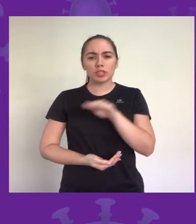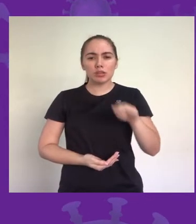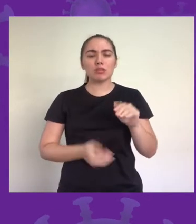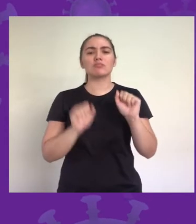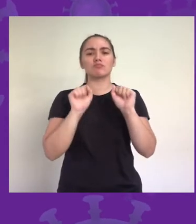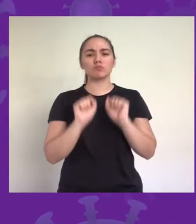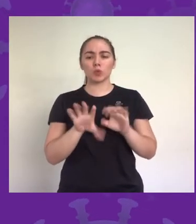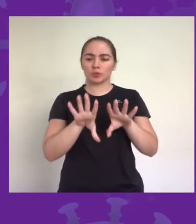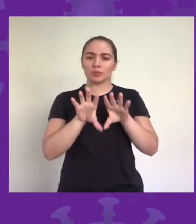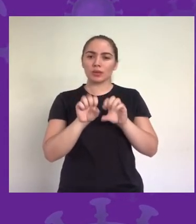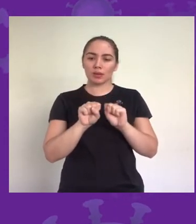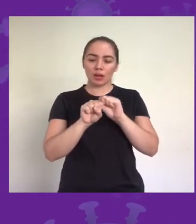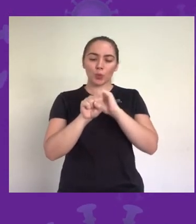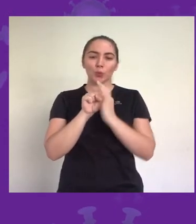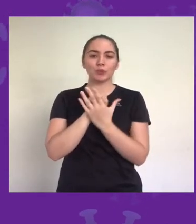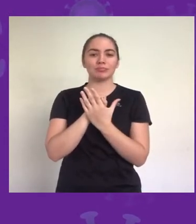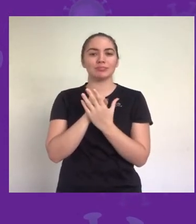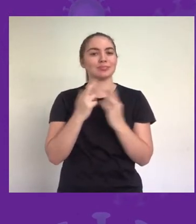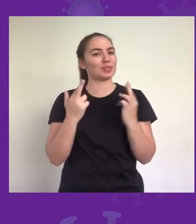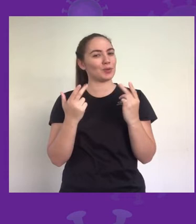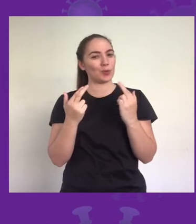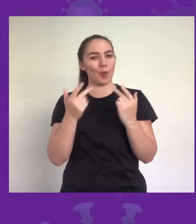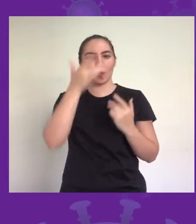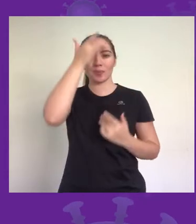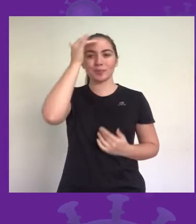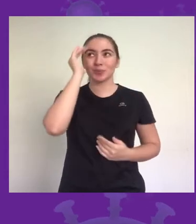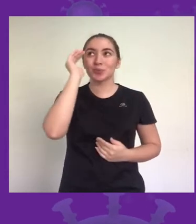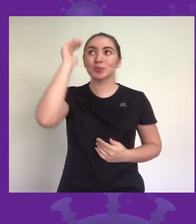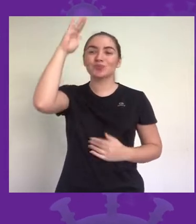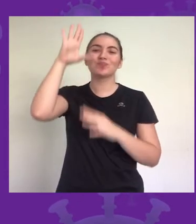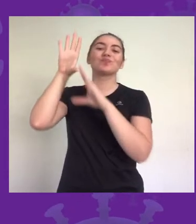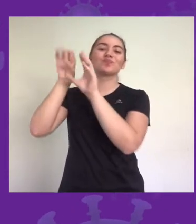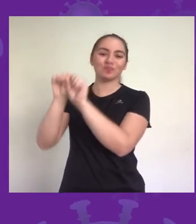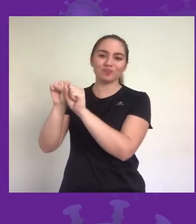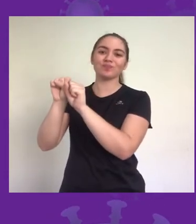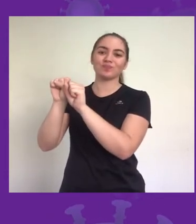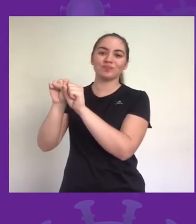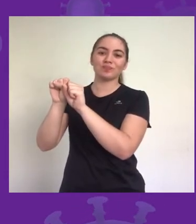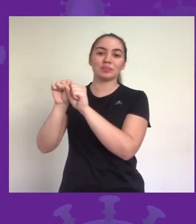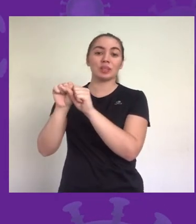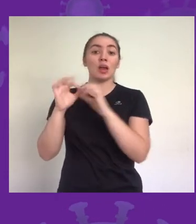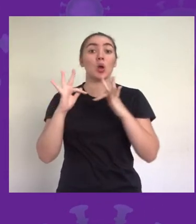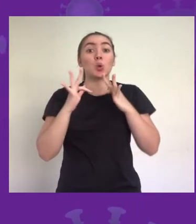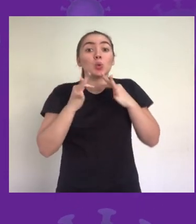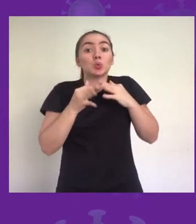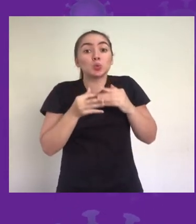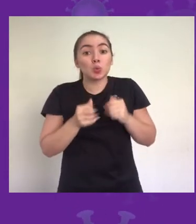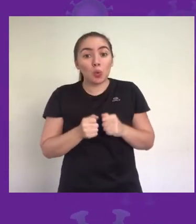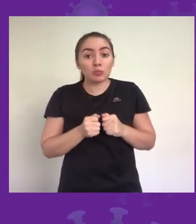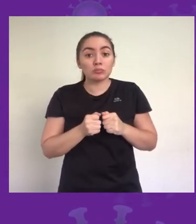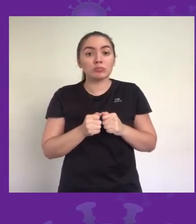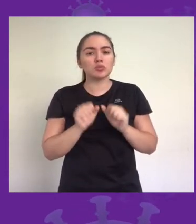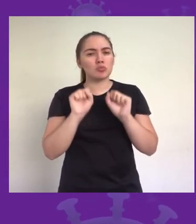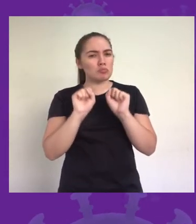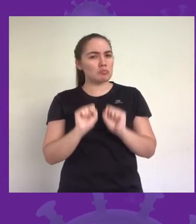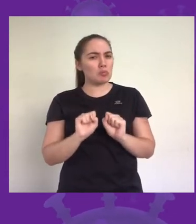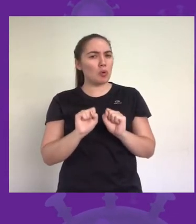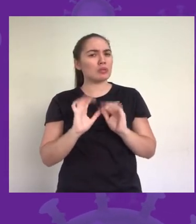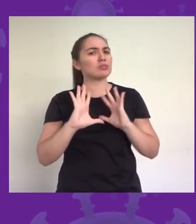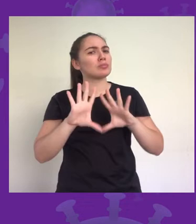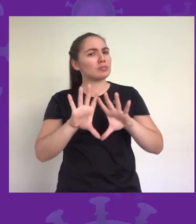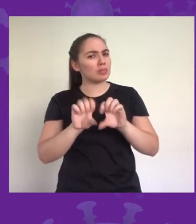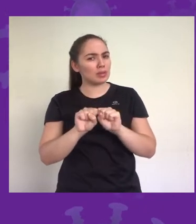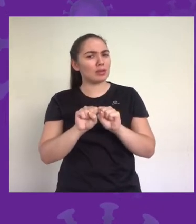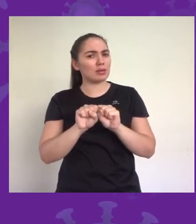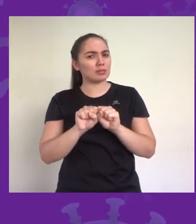risco de uma criança ser infectada é o mesmo de qualquer pessoa. Então, veja bem, contrair o vírus, qualquer um pode contrair.